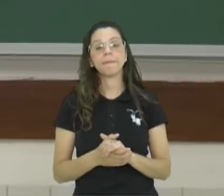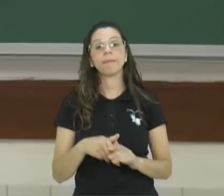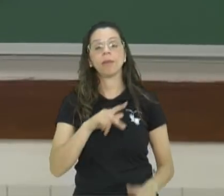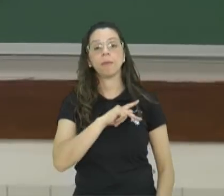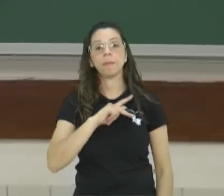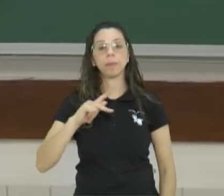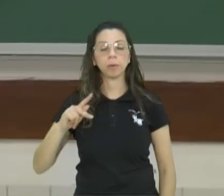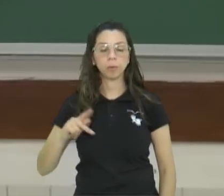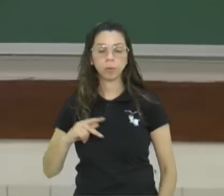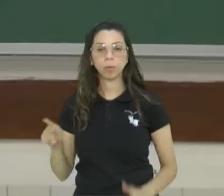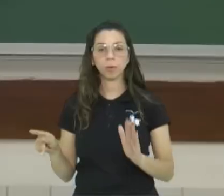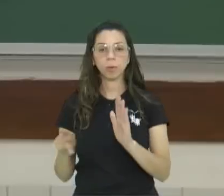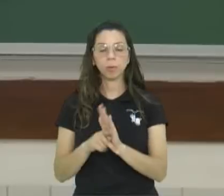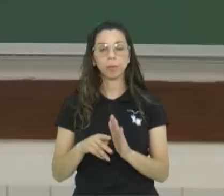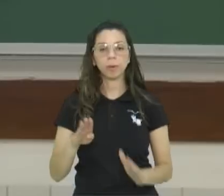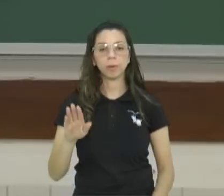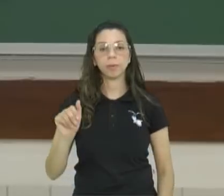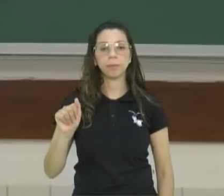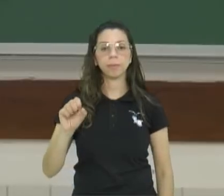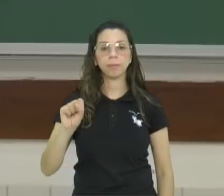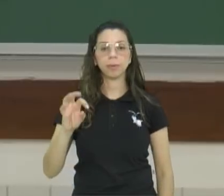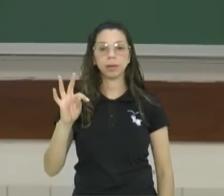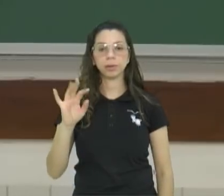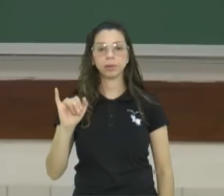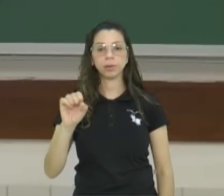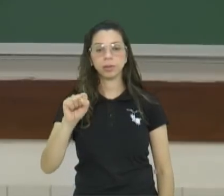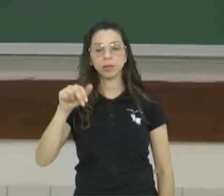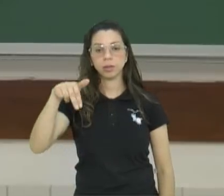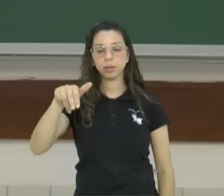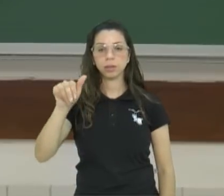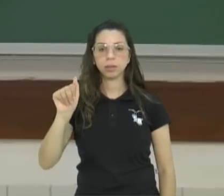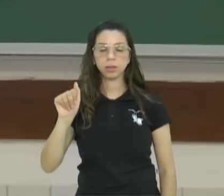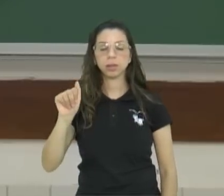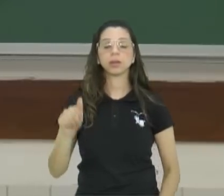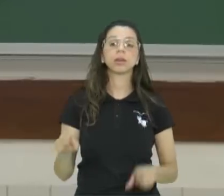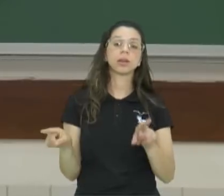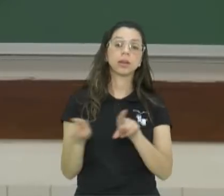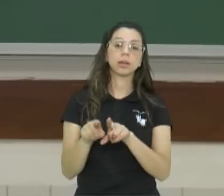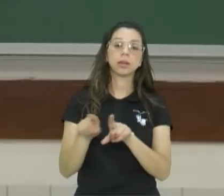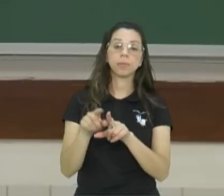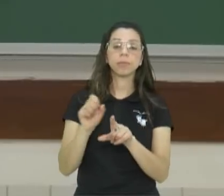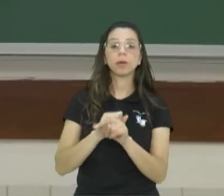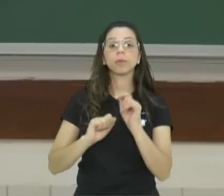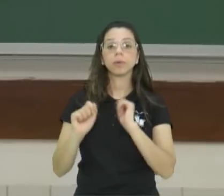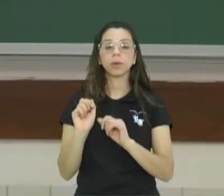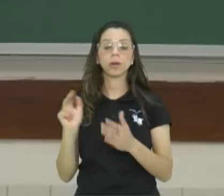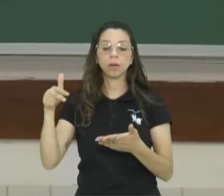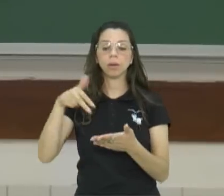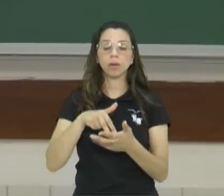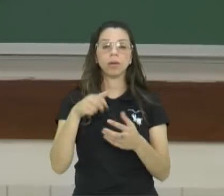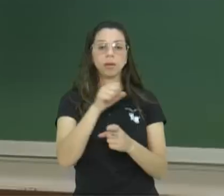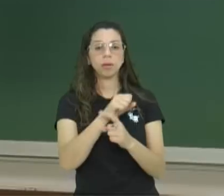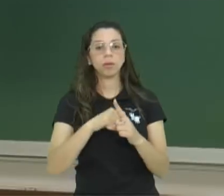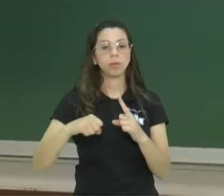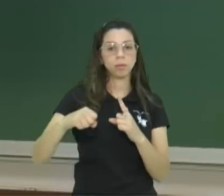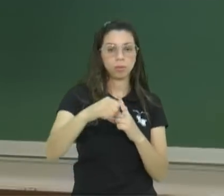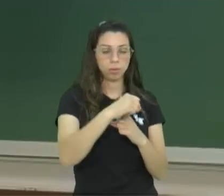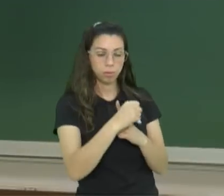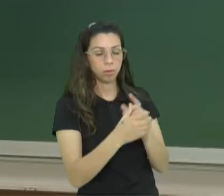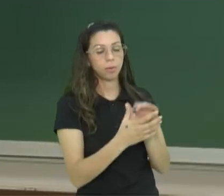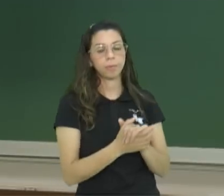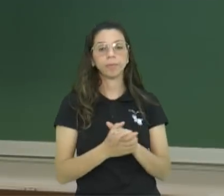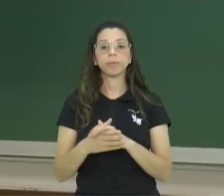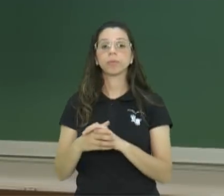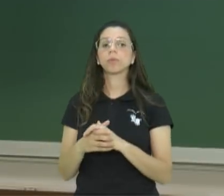batista e um ministro batista e também um ativista social que liderou um movimento